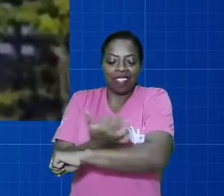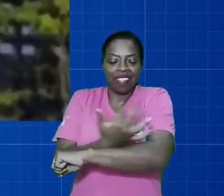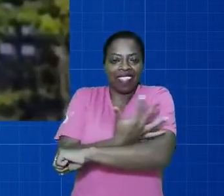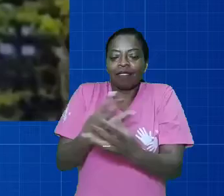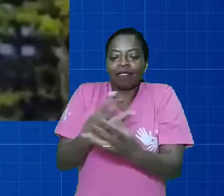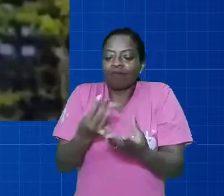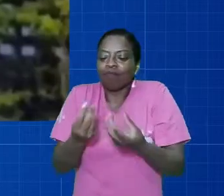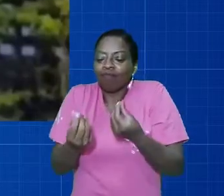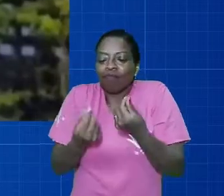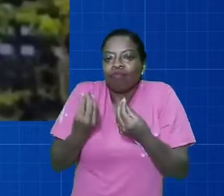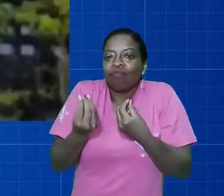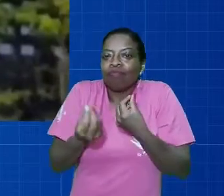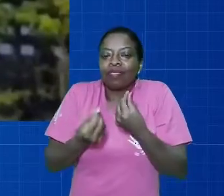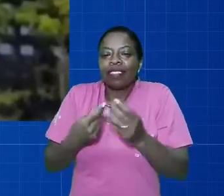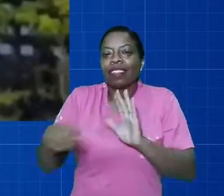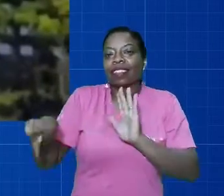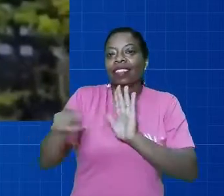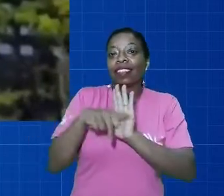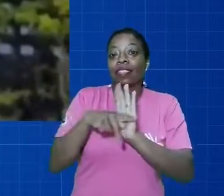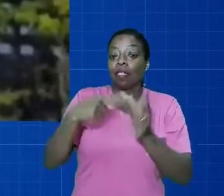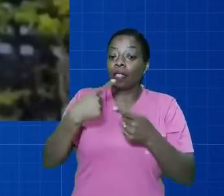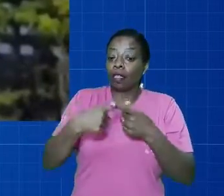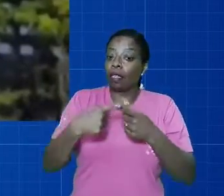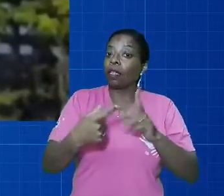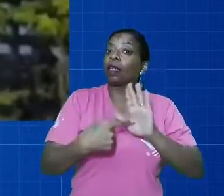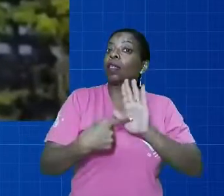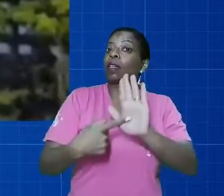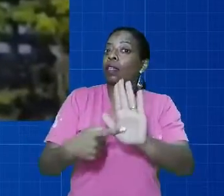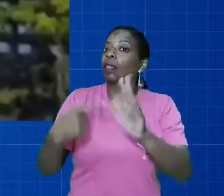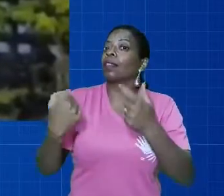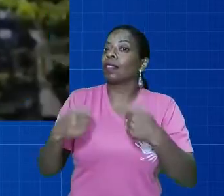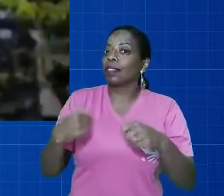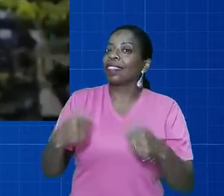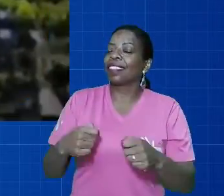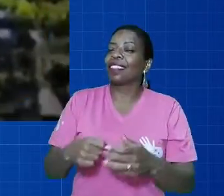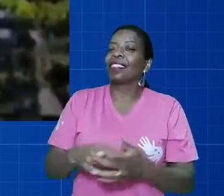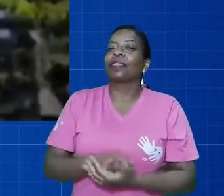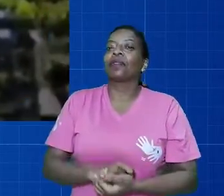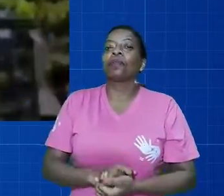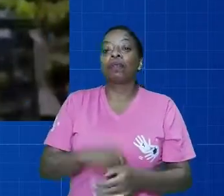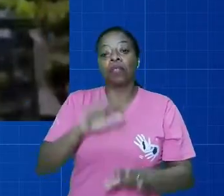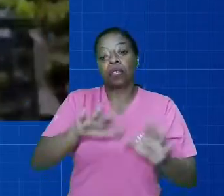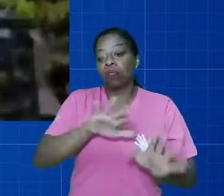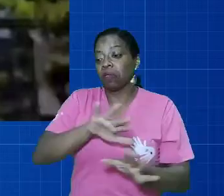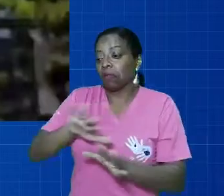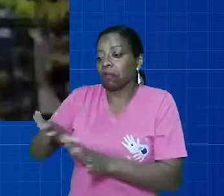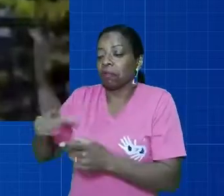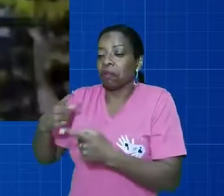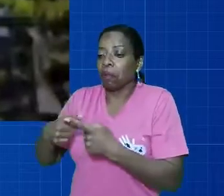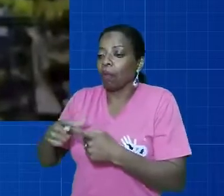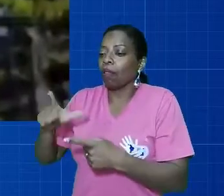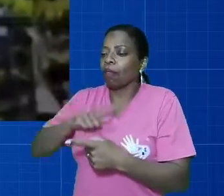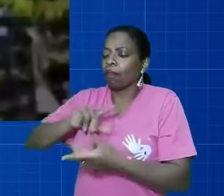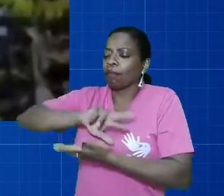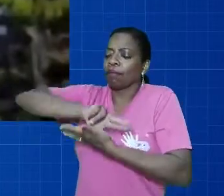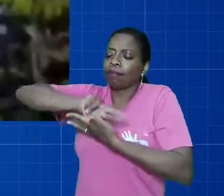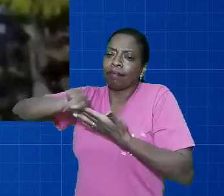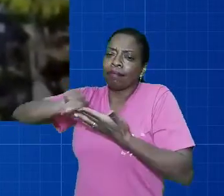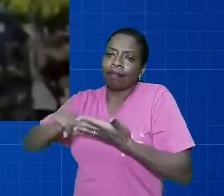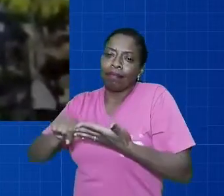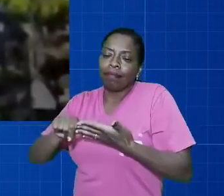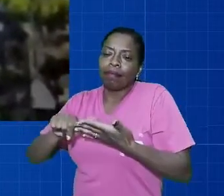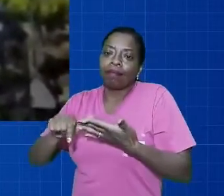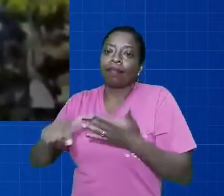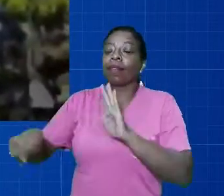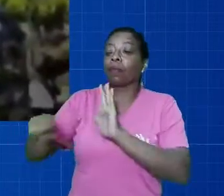uma questão que, às vezes, a gente deixa de fora por ter aspectos um pouco mais científicos. Então, eu quero compartilhar com vocês que essa parceria que acontece há mais